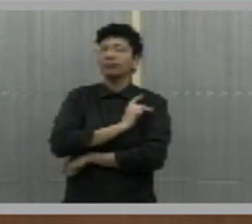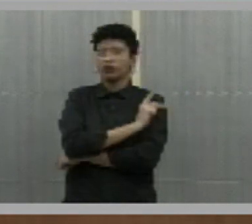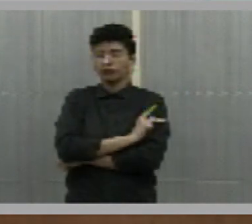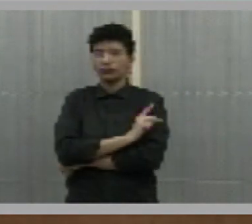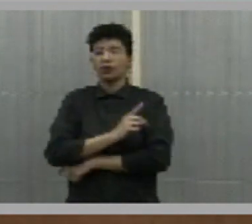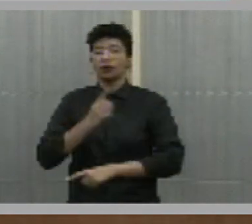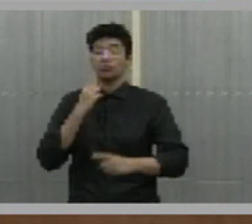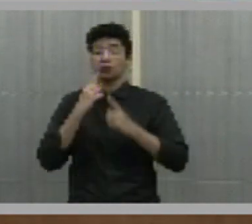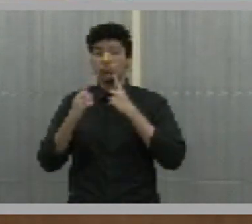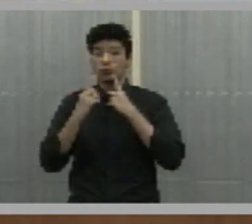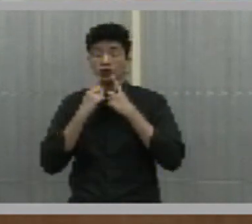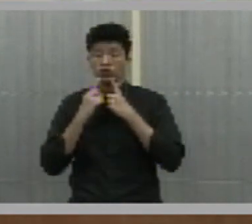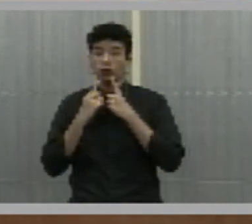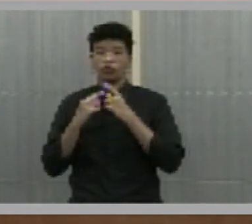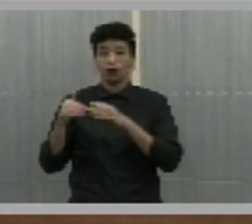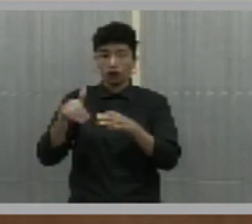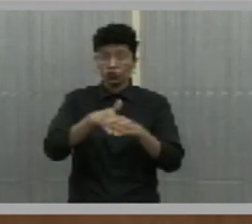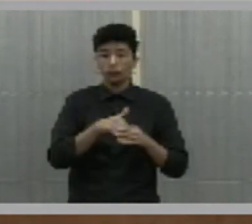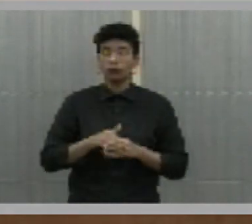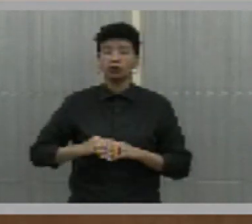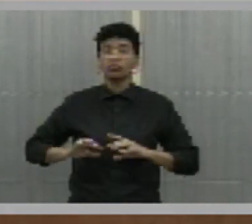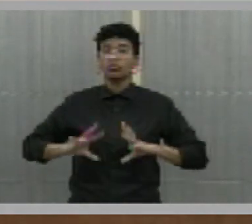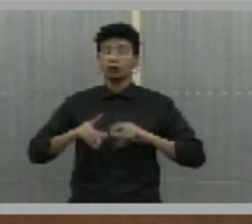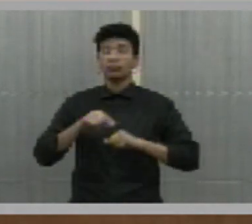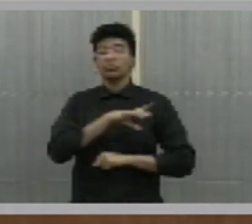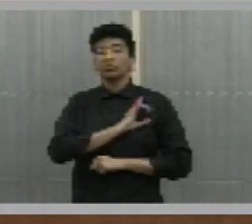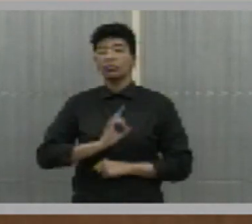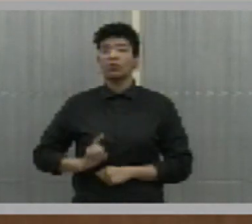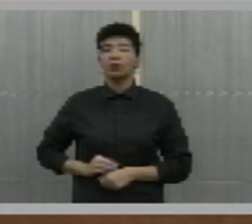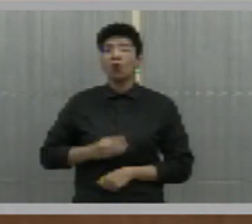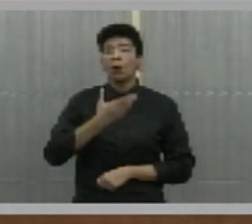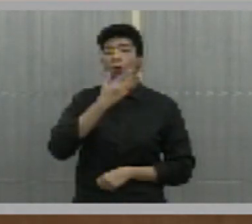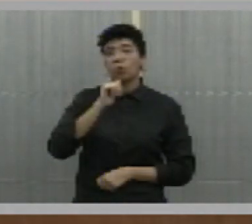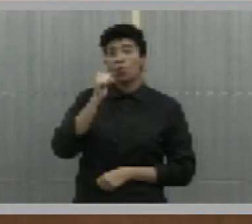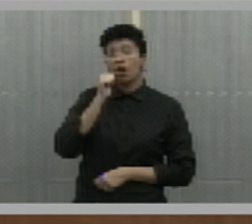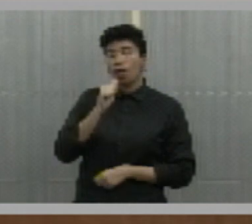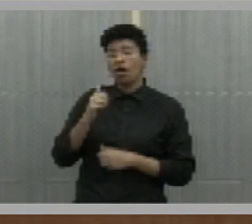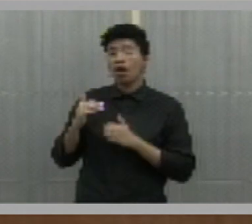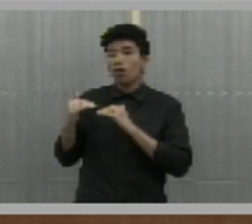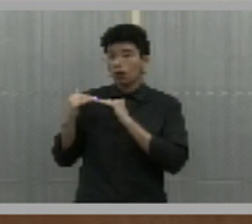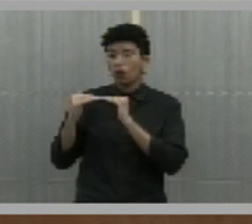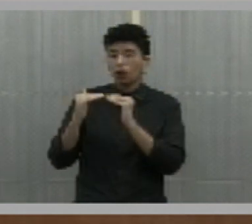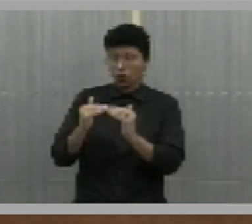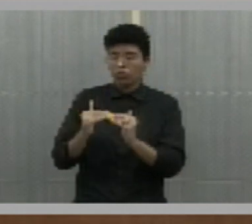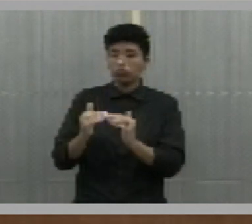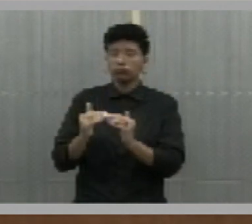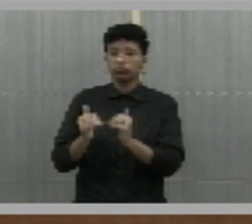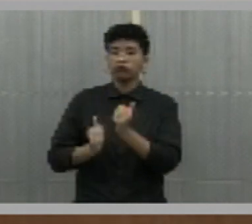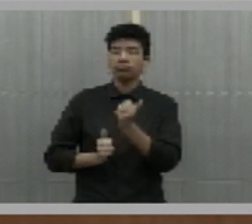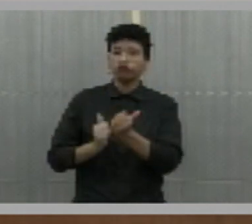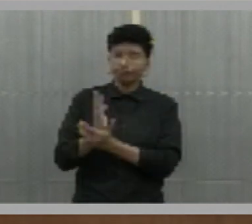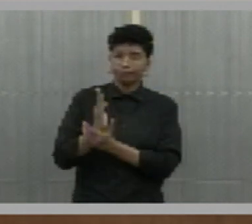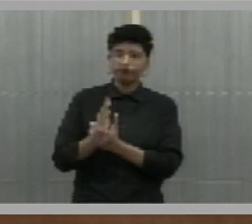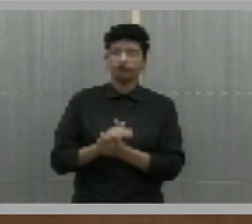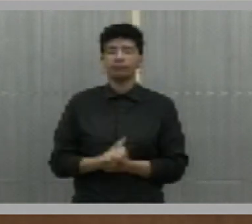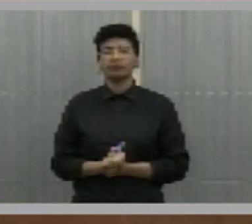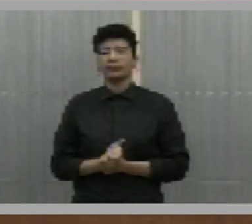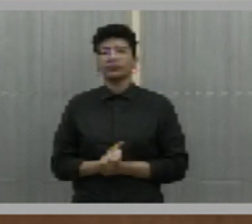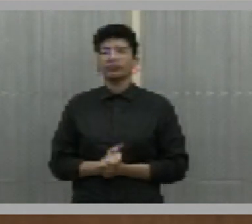Em discussão, em votação, deputadas e deputados que aprovam, permaneçam como estão.